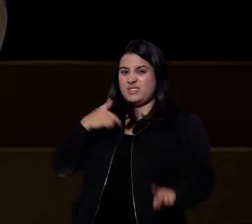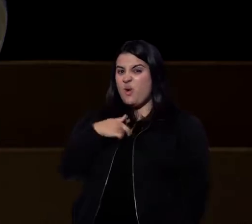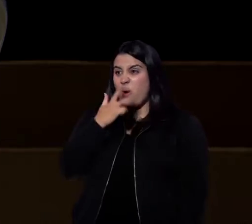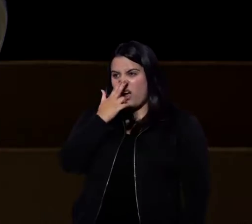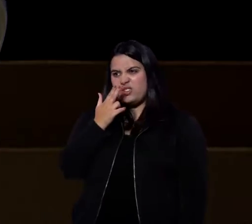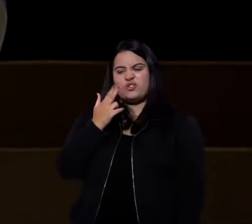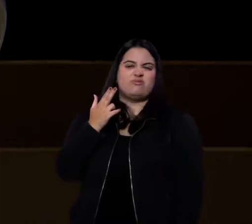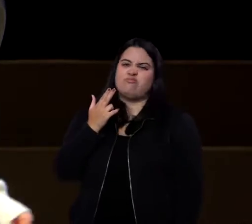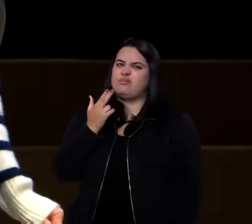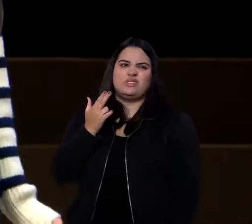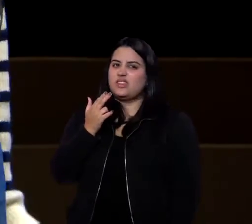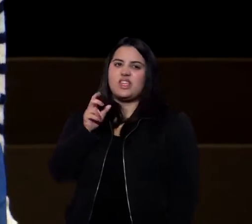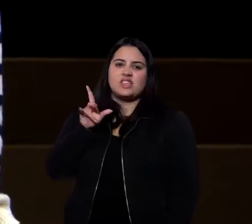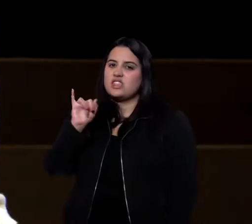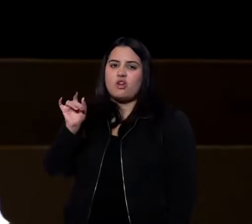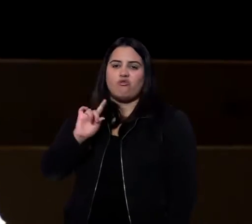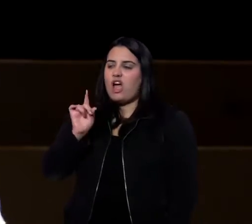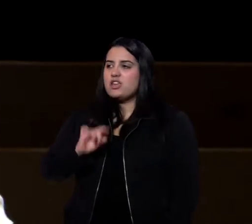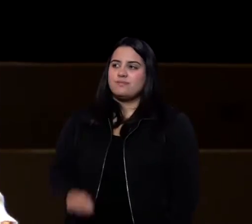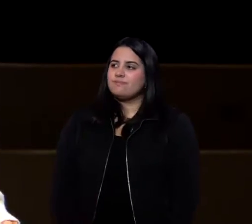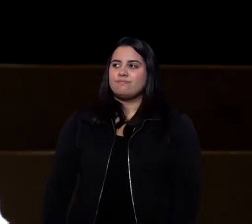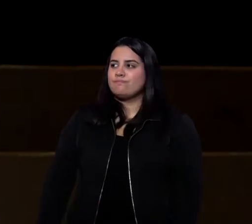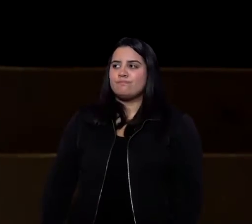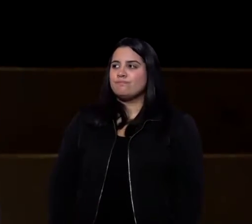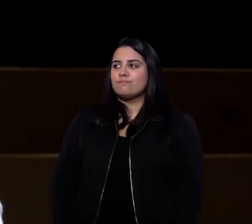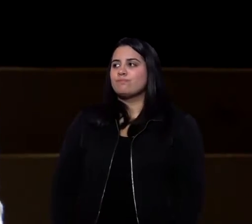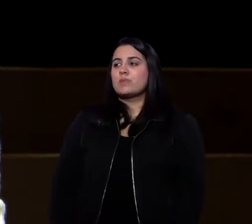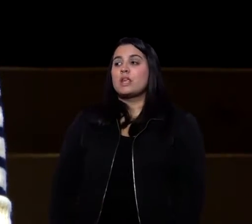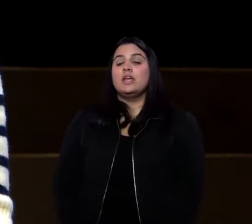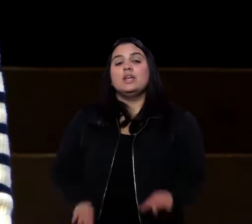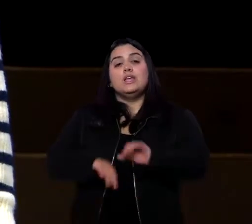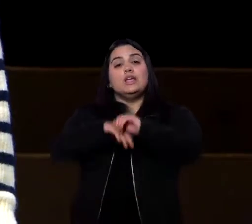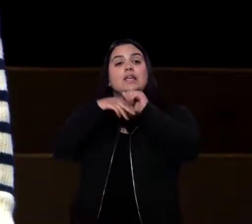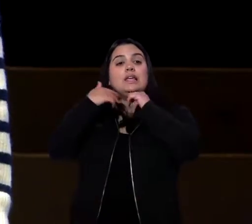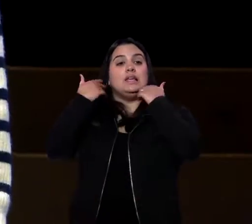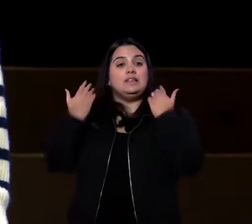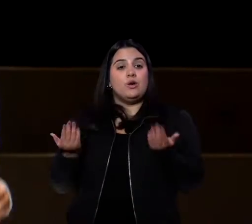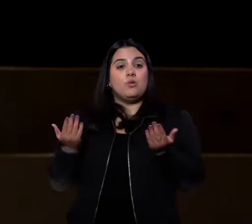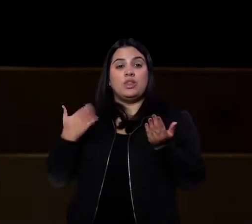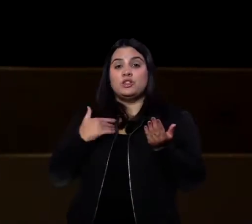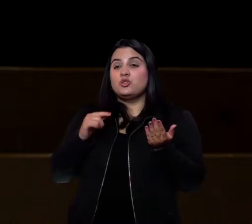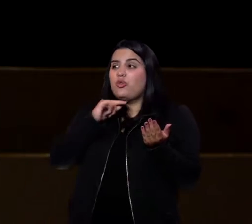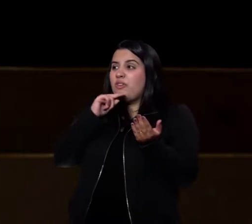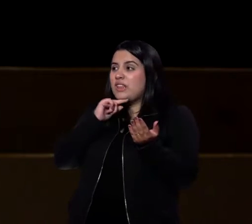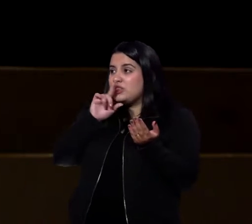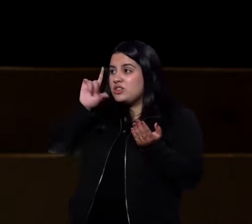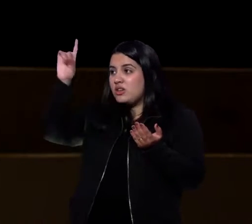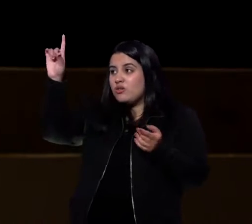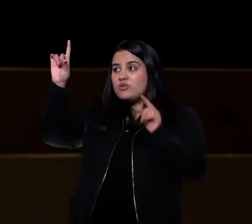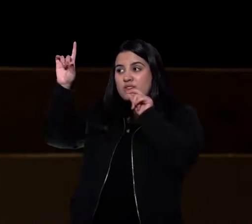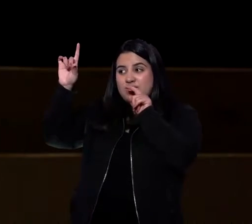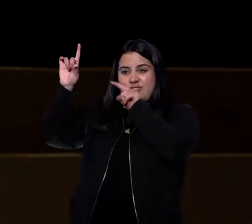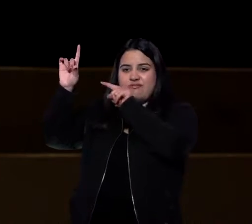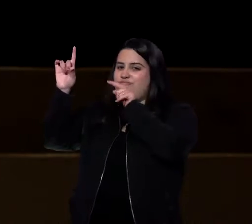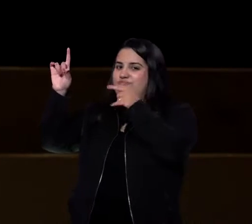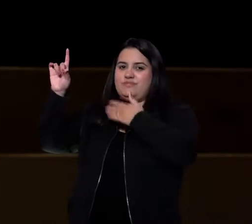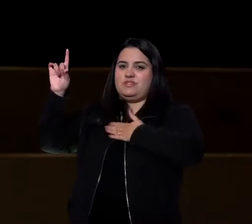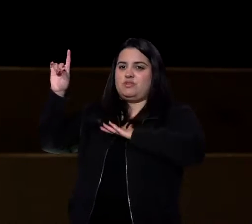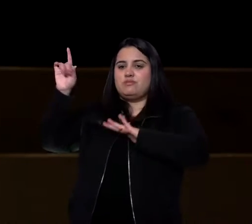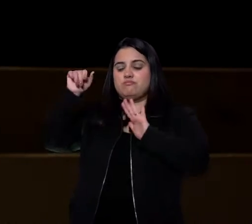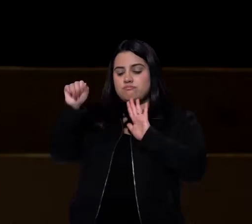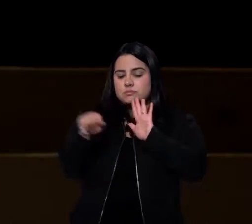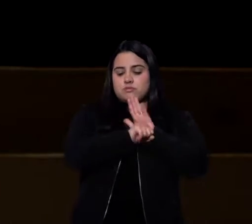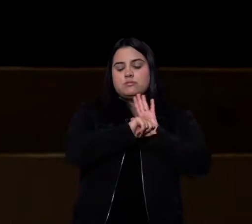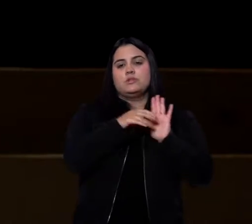E quando a gente duvida do caráter de Deus, a gente ofende o coração do Senhor. E eu lembro que isso me marcou muito,